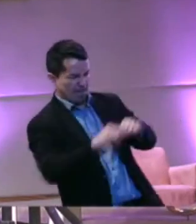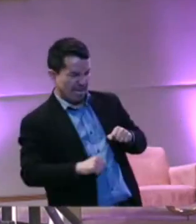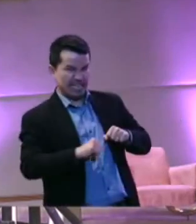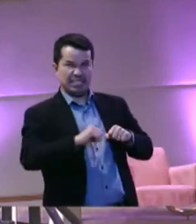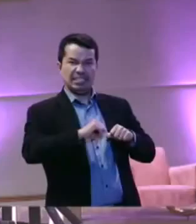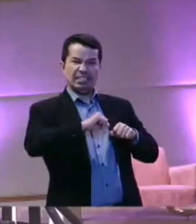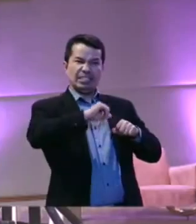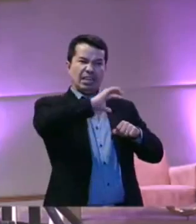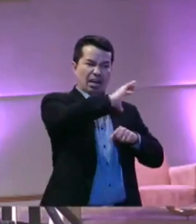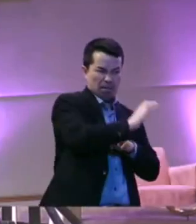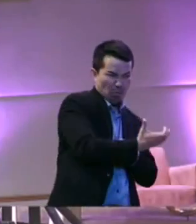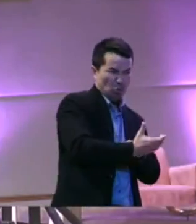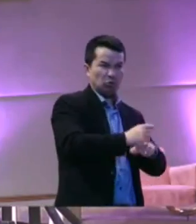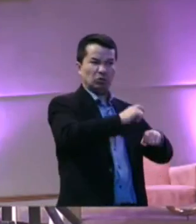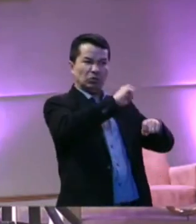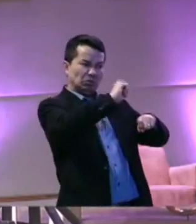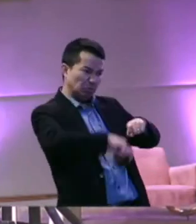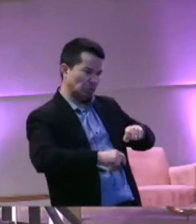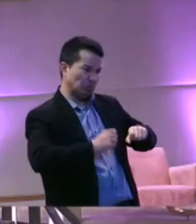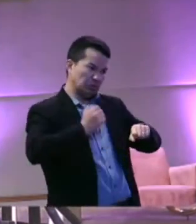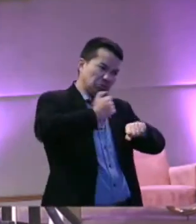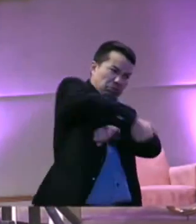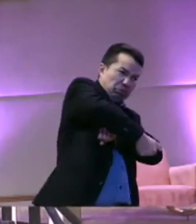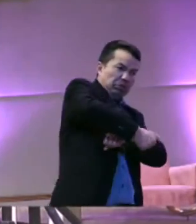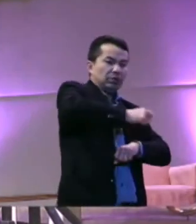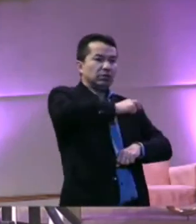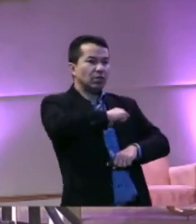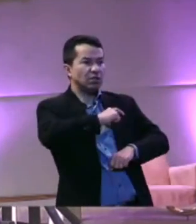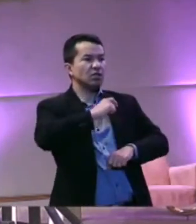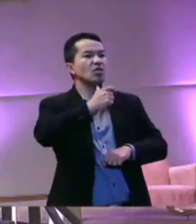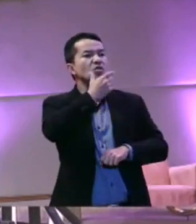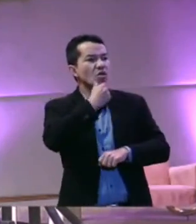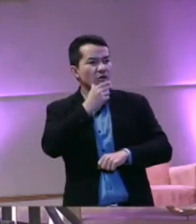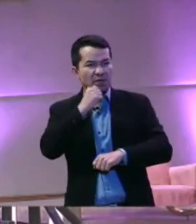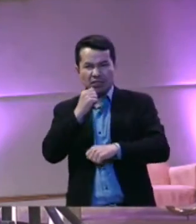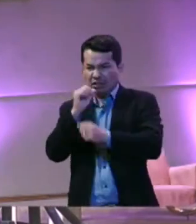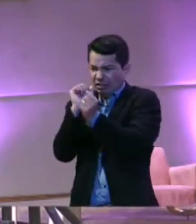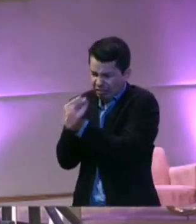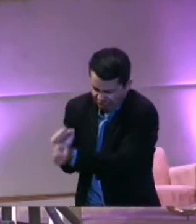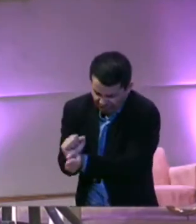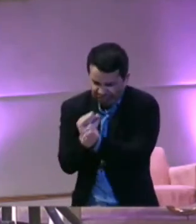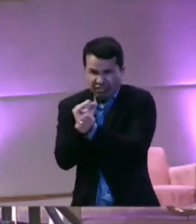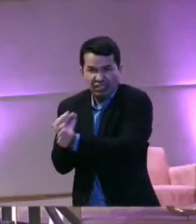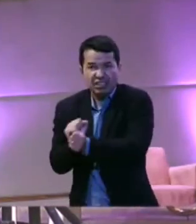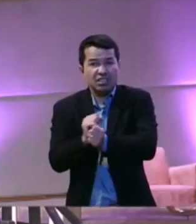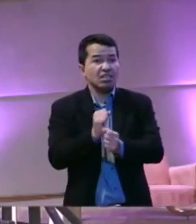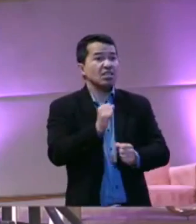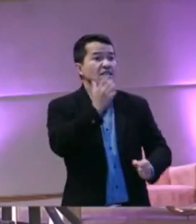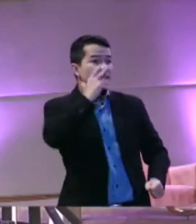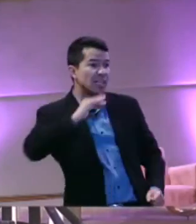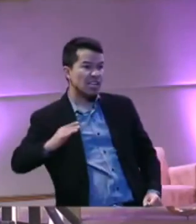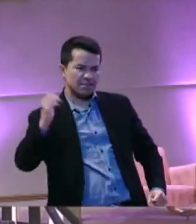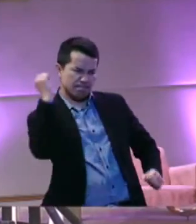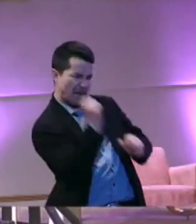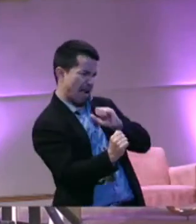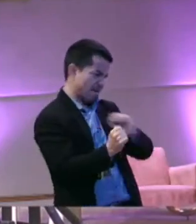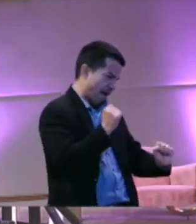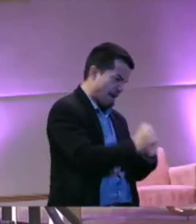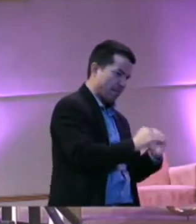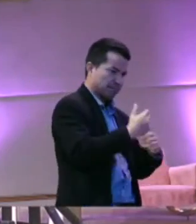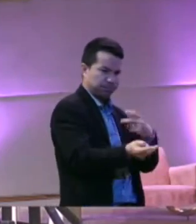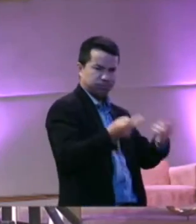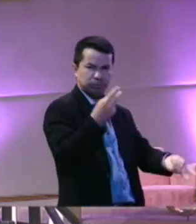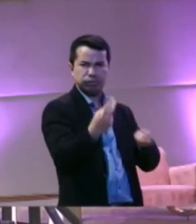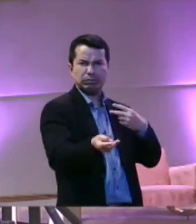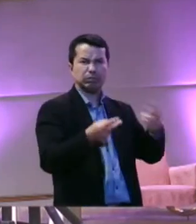tornaram escravos, subjugados pelos romanos. Eles viveram assim muito tempo. Eles foram dispersos das